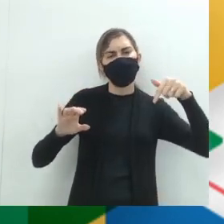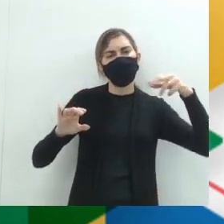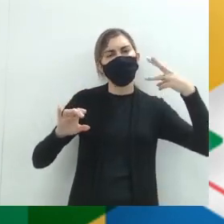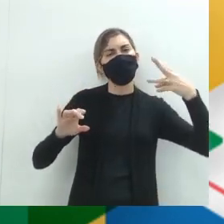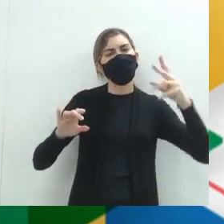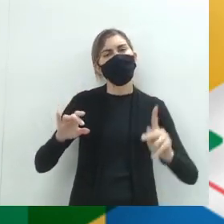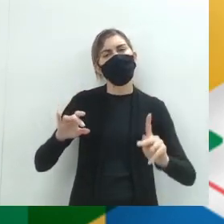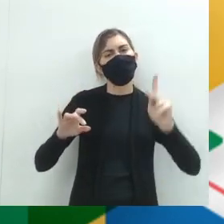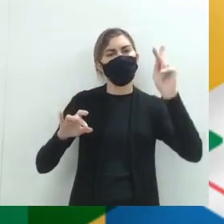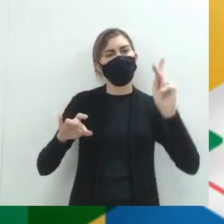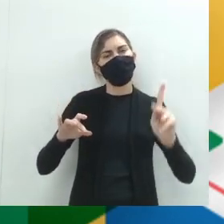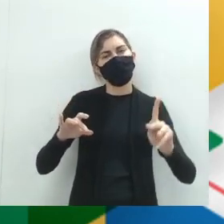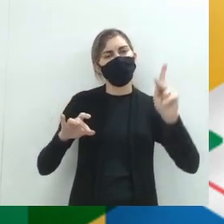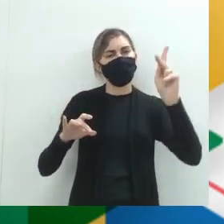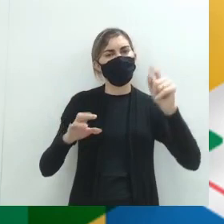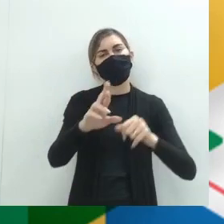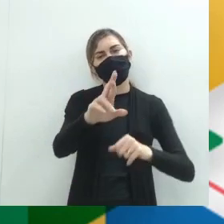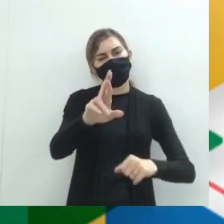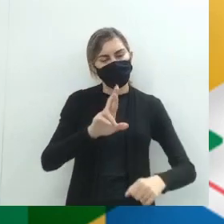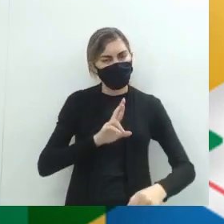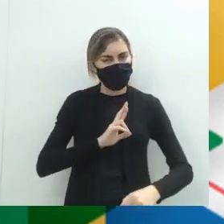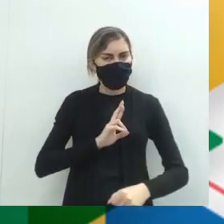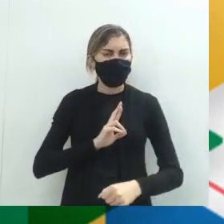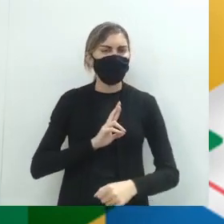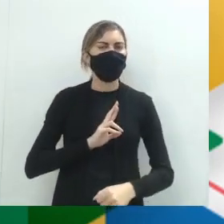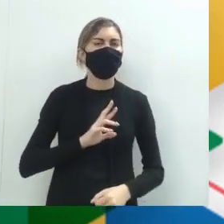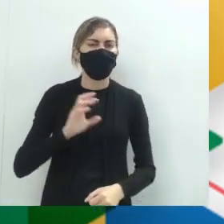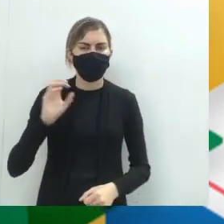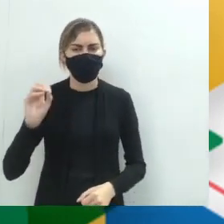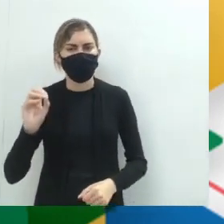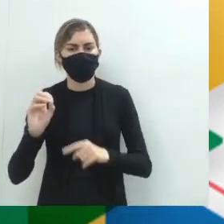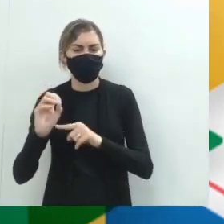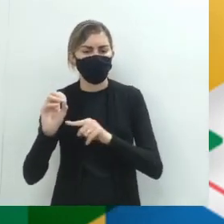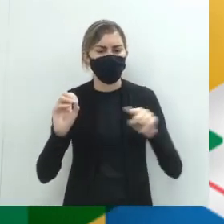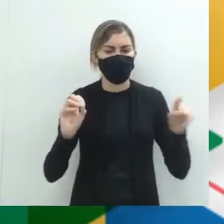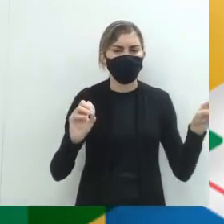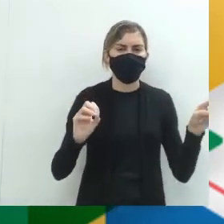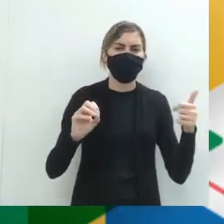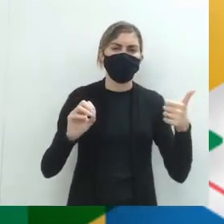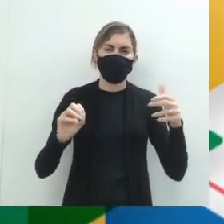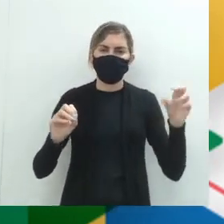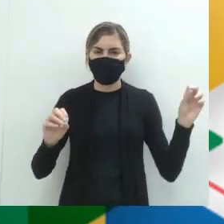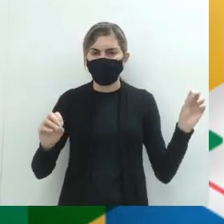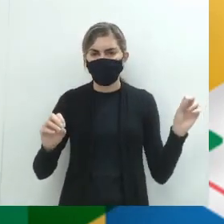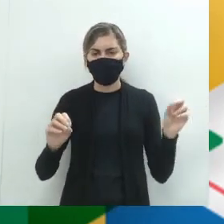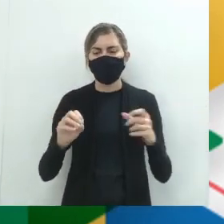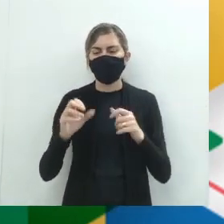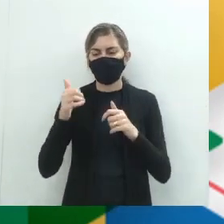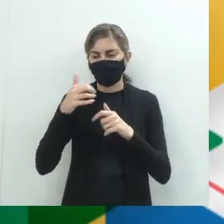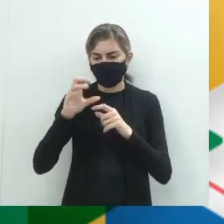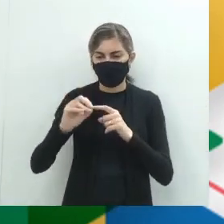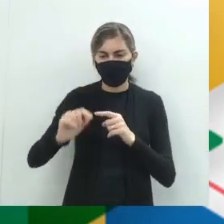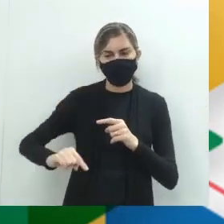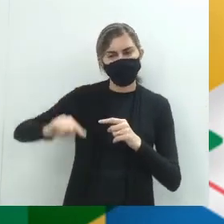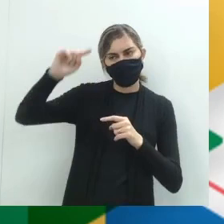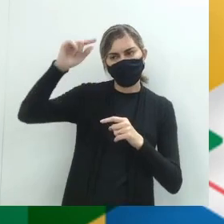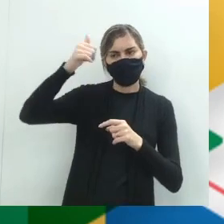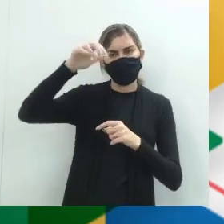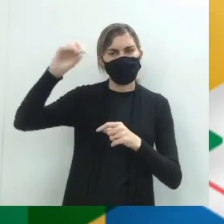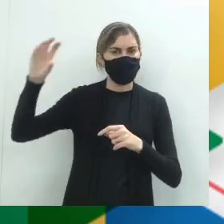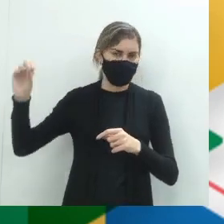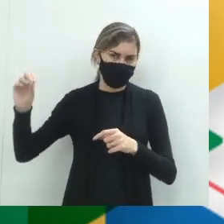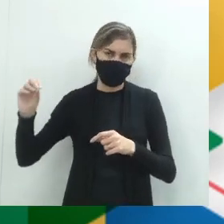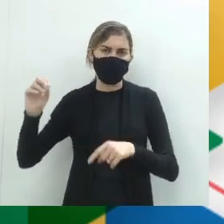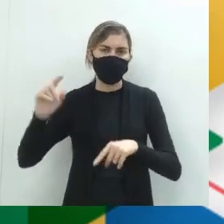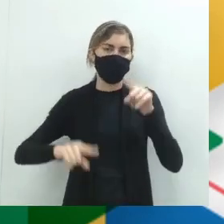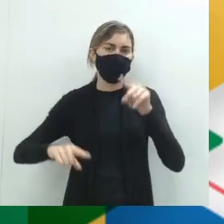373 Kelvin. Me responda, meu povo, de 0 até 100, quanto é que variou?